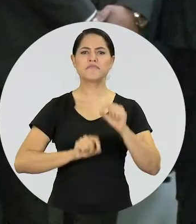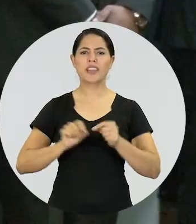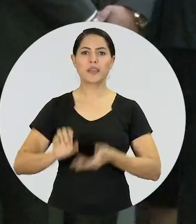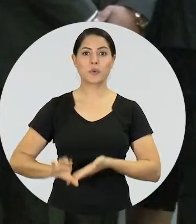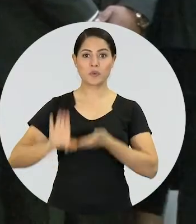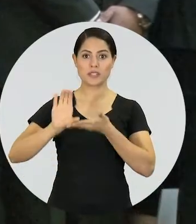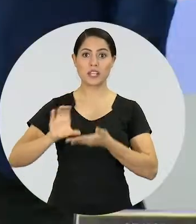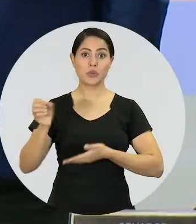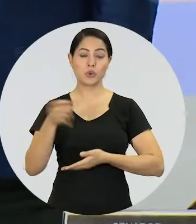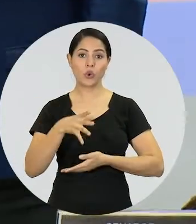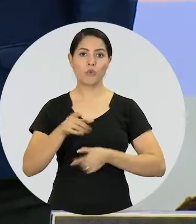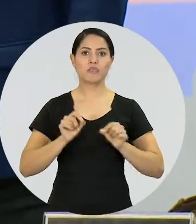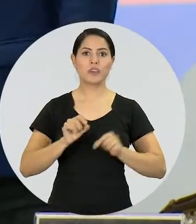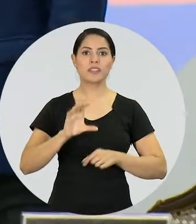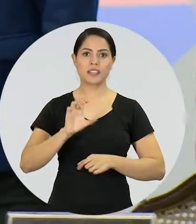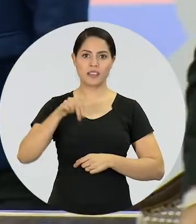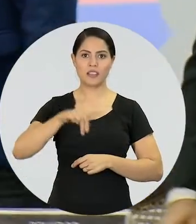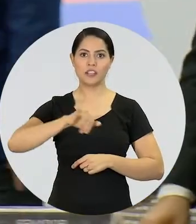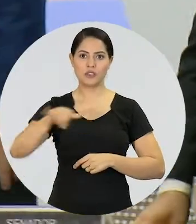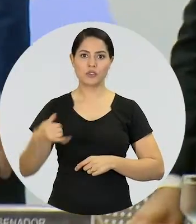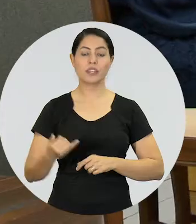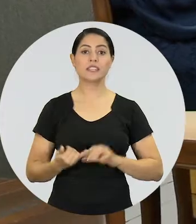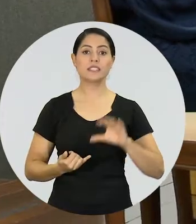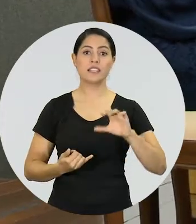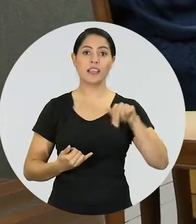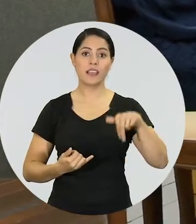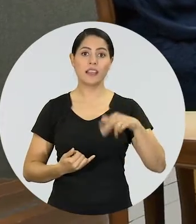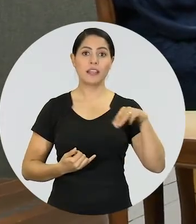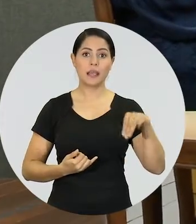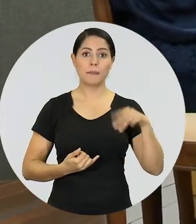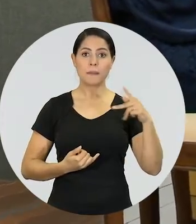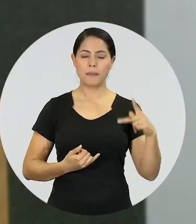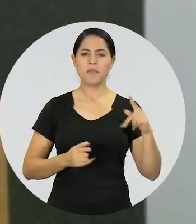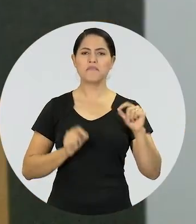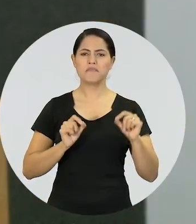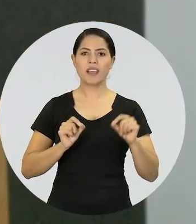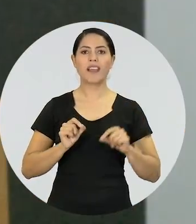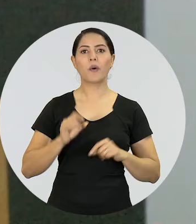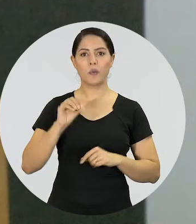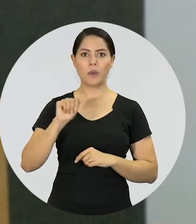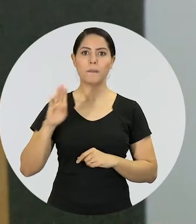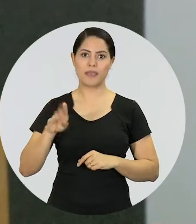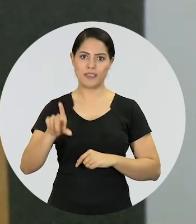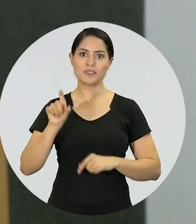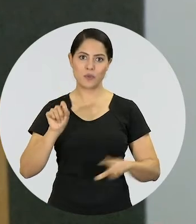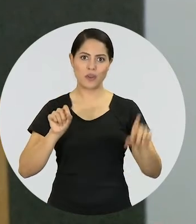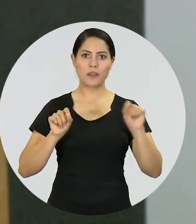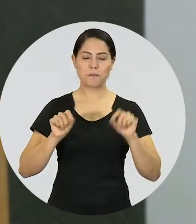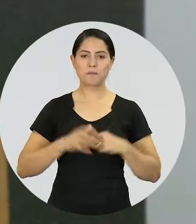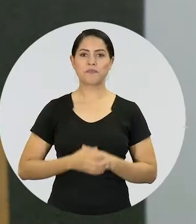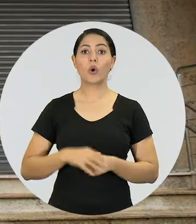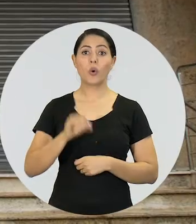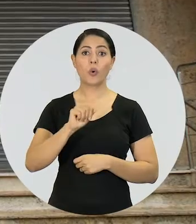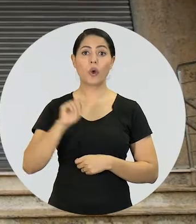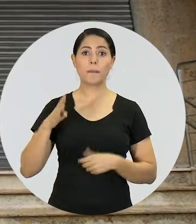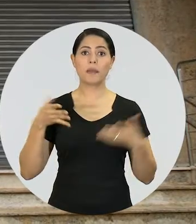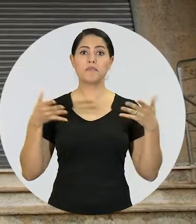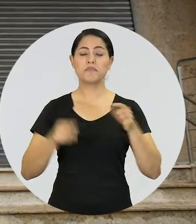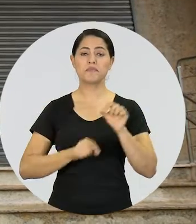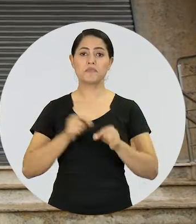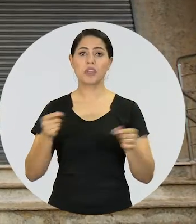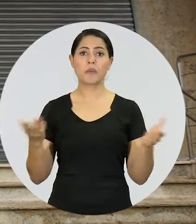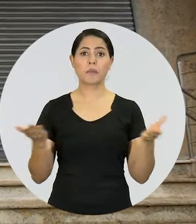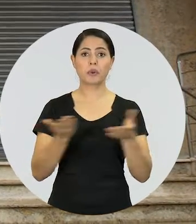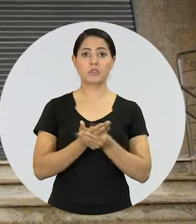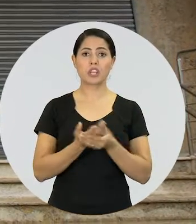posse novos conselheiros e conselheiras do CNJ e do CNMP indicados pela OAB. OAB